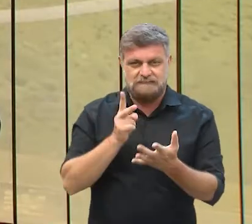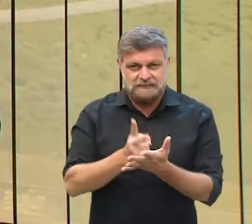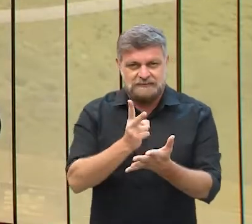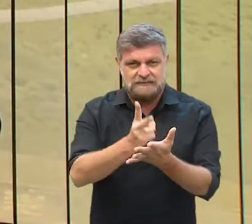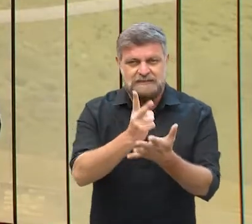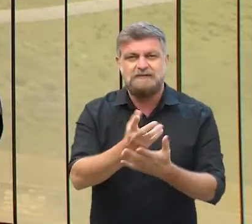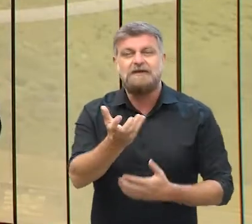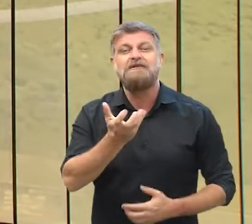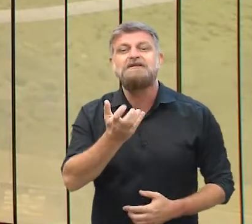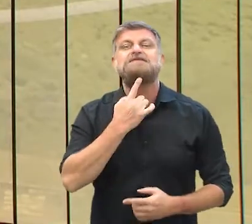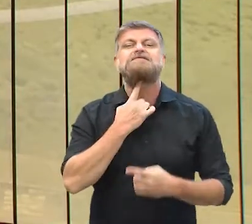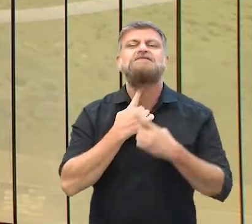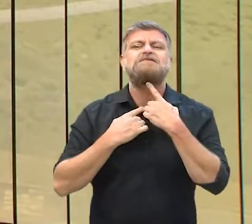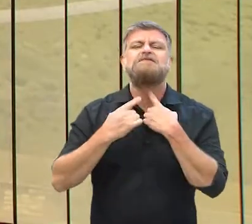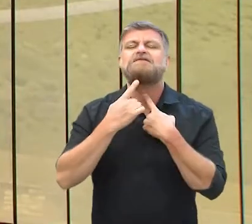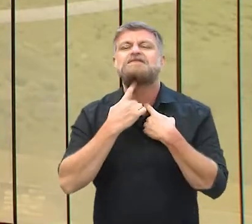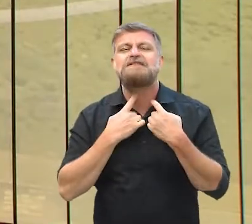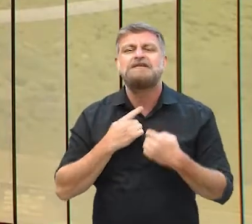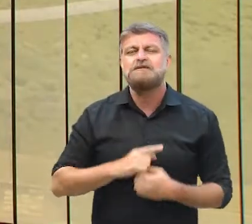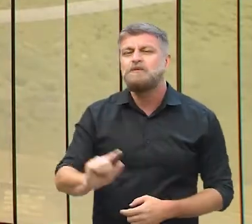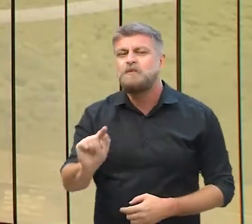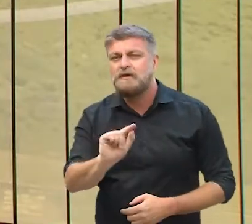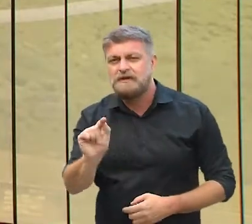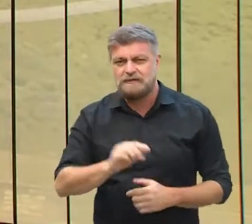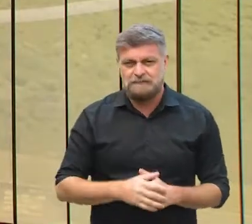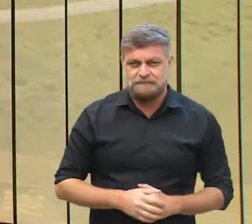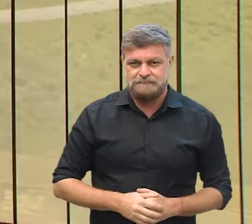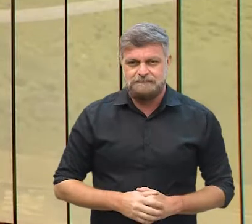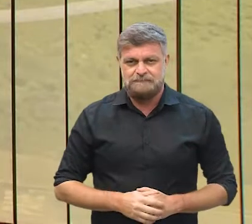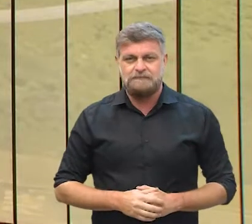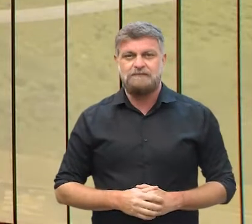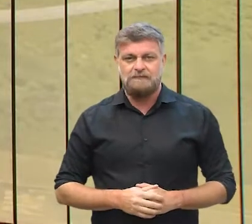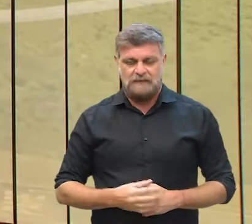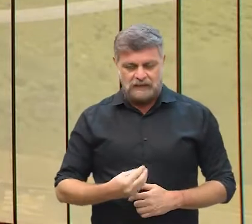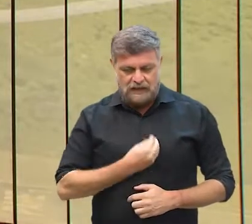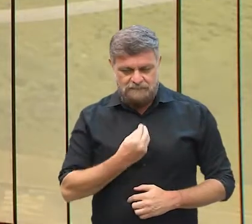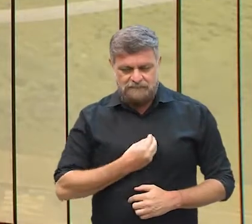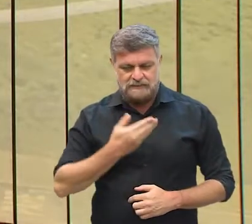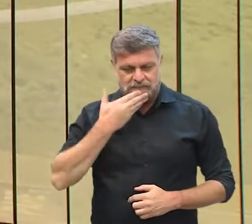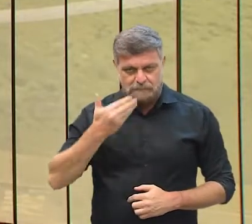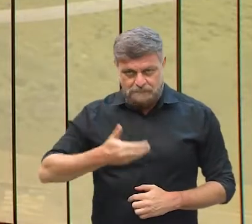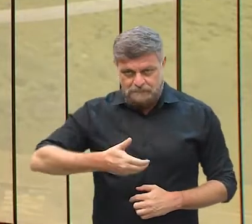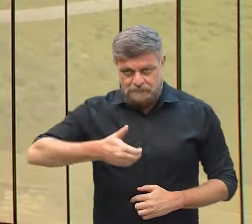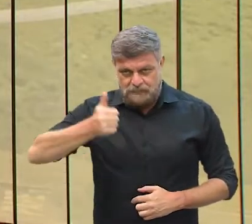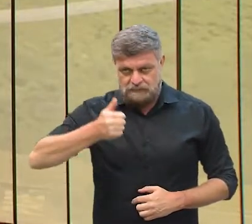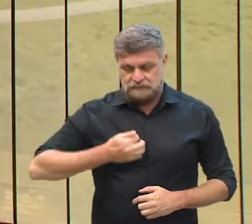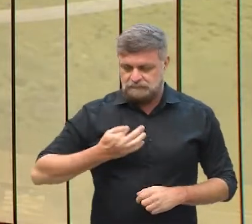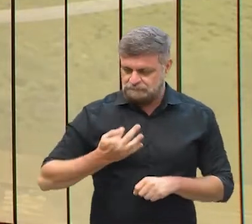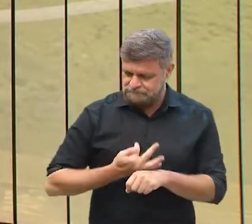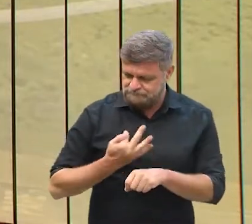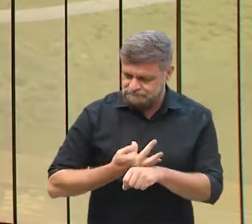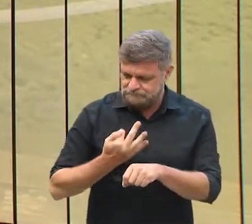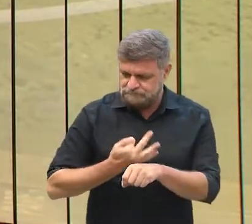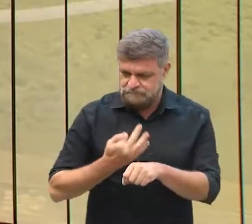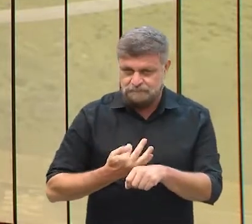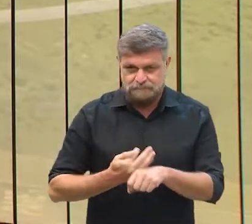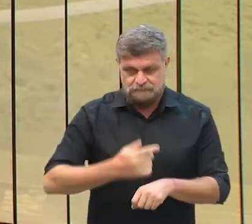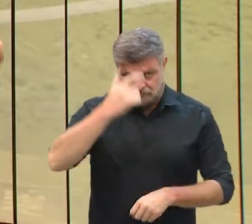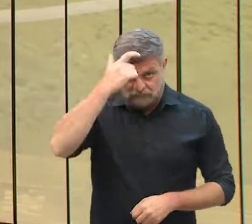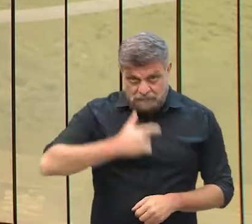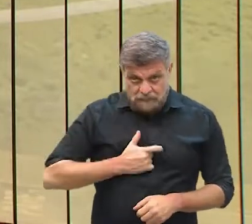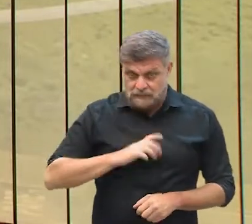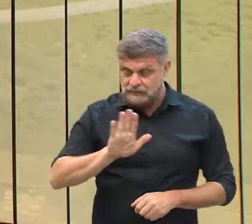profissões, mas conseguimos o nosso objetivo, que sempre foi a gente sempre almejou